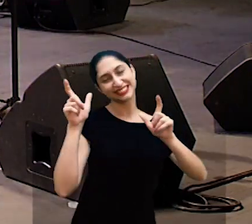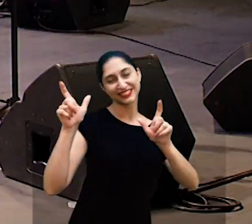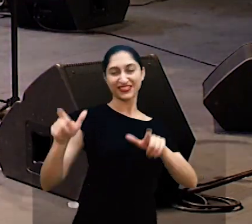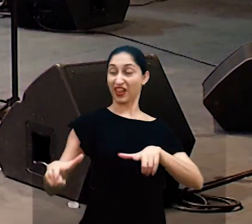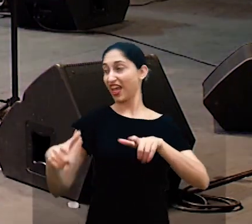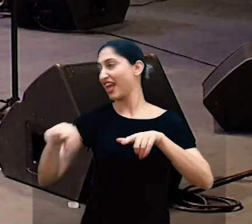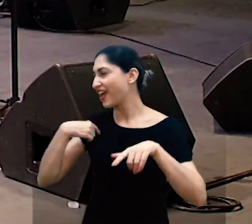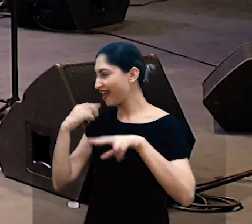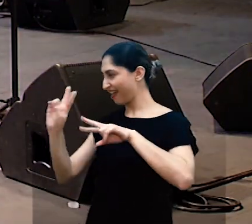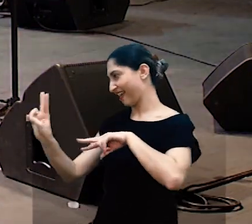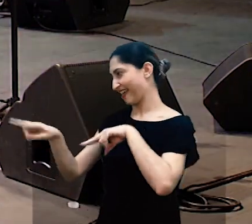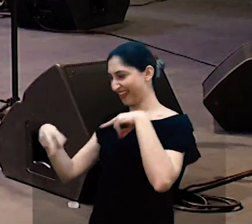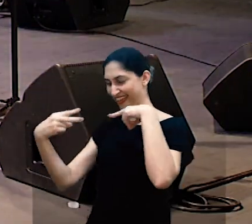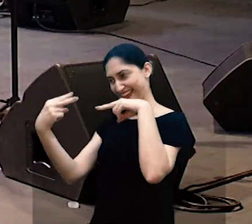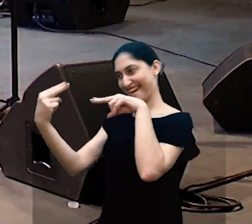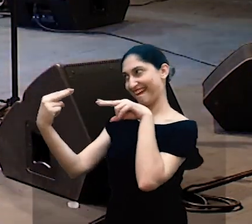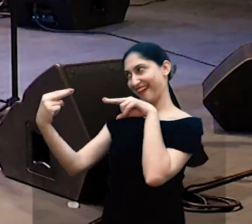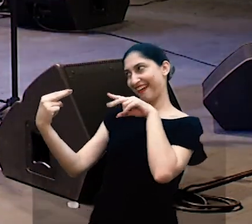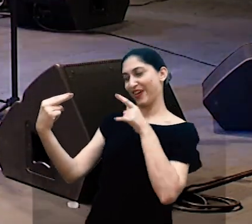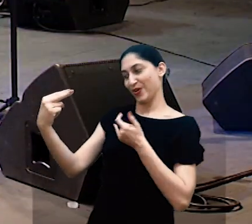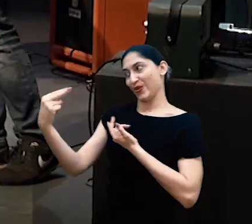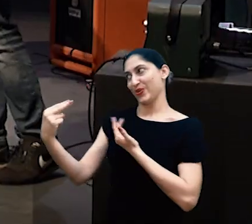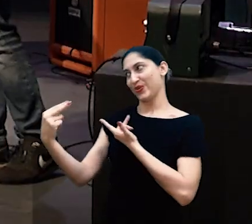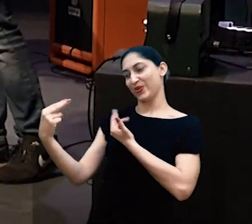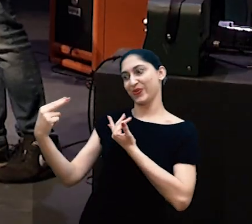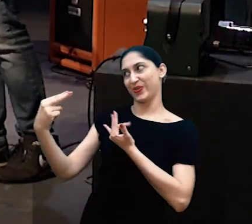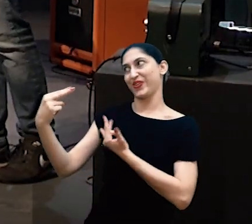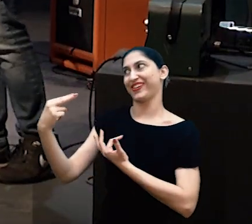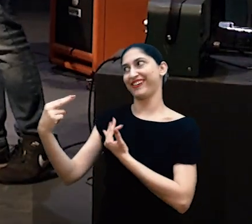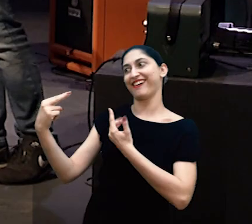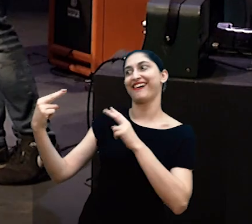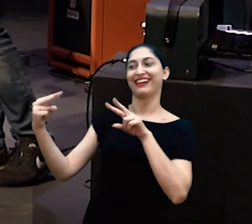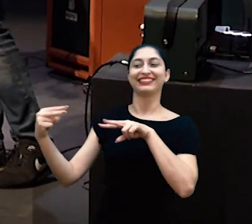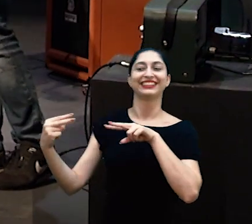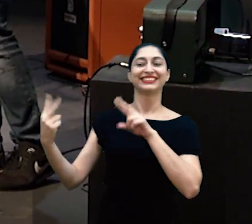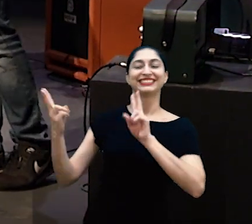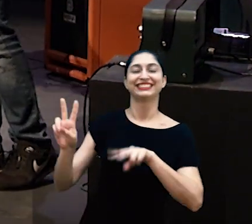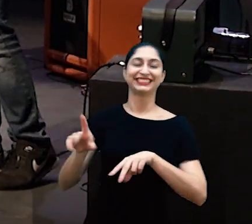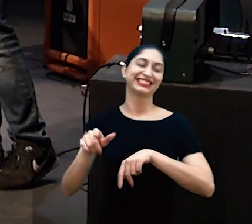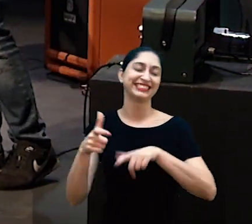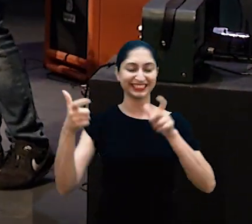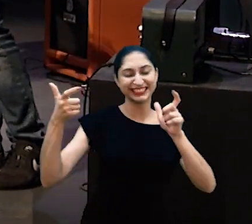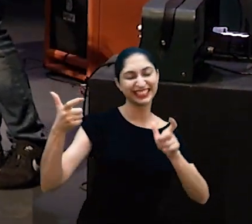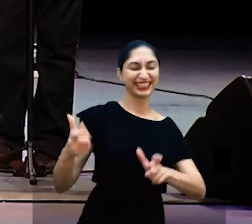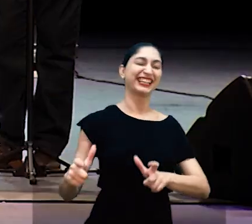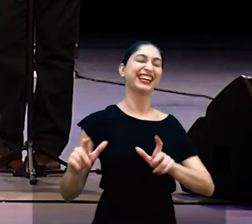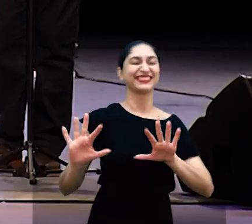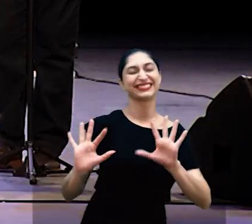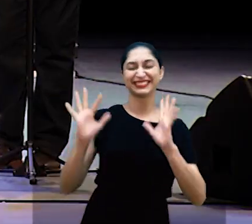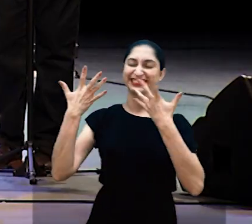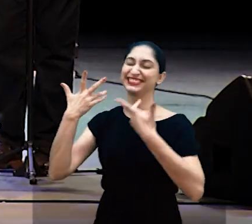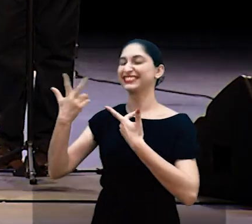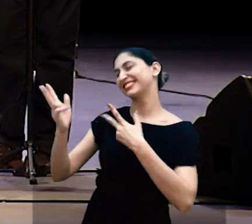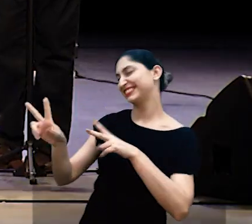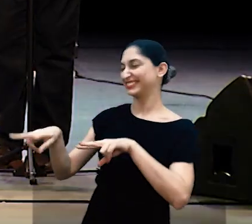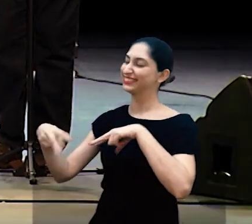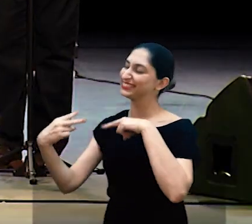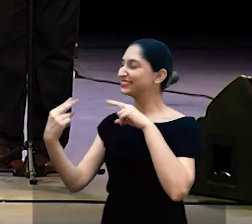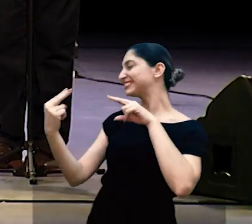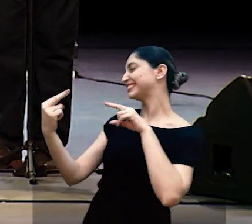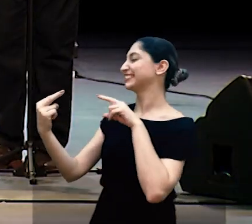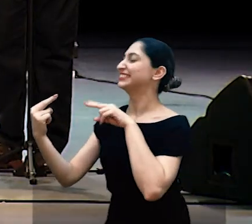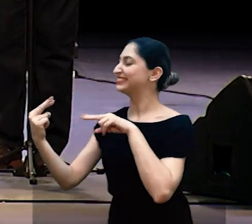teu olhar incendiou meu coração. E no terreiro o teu